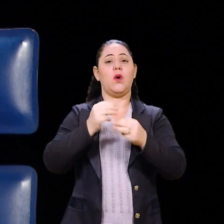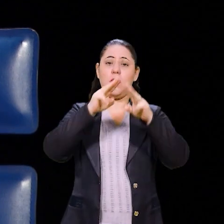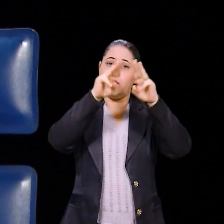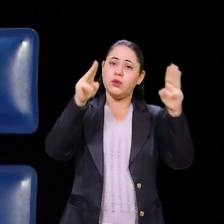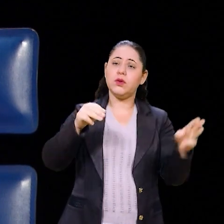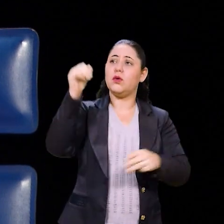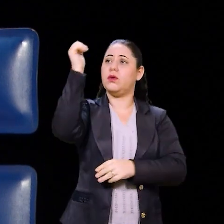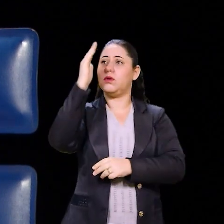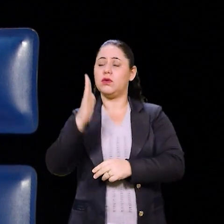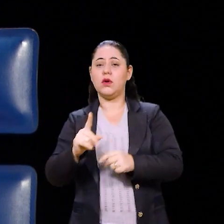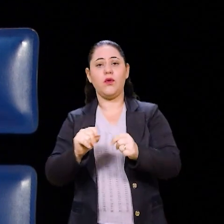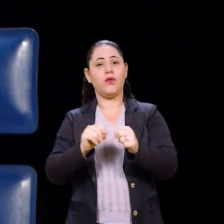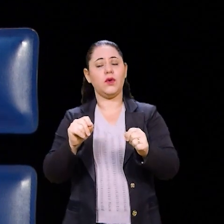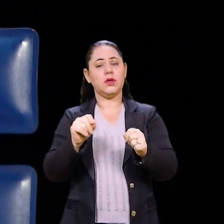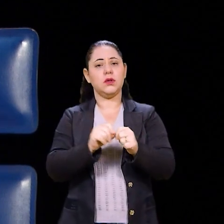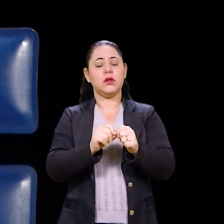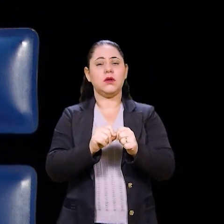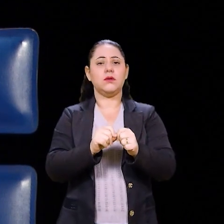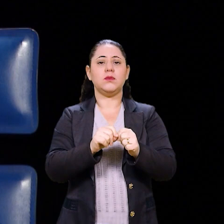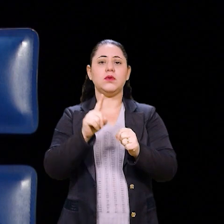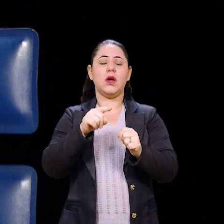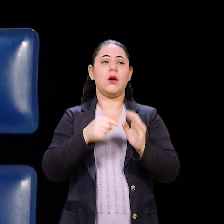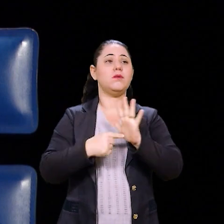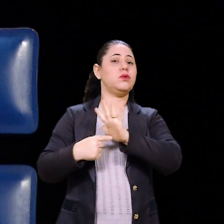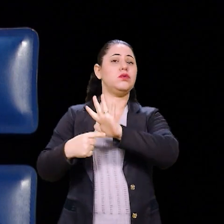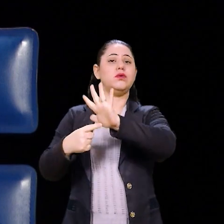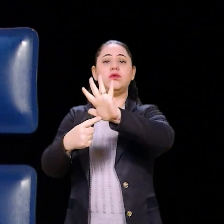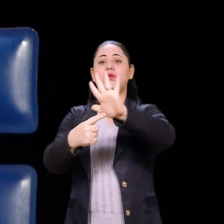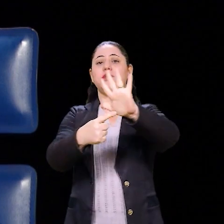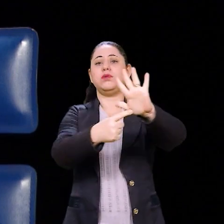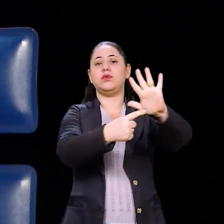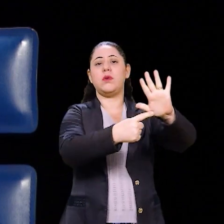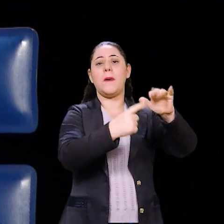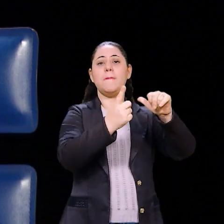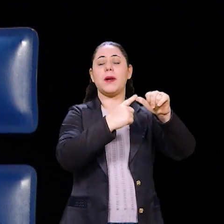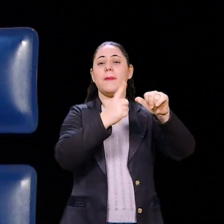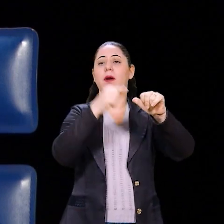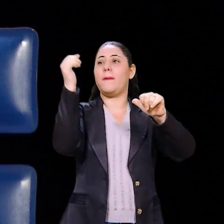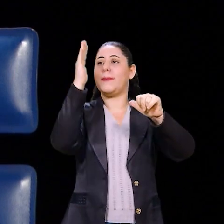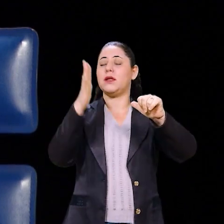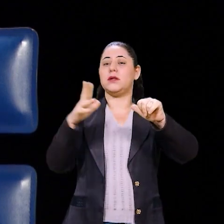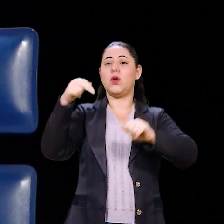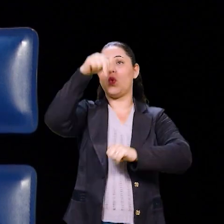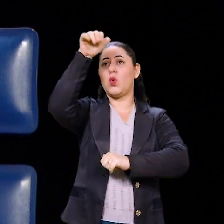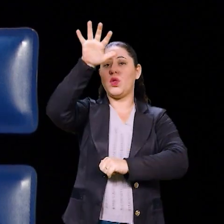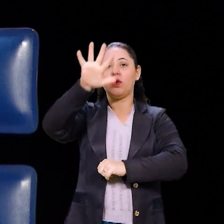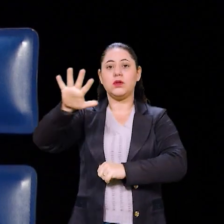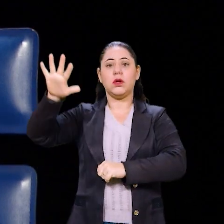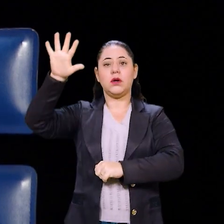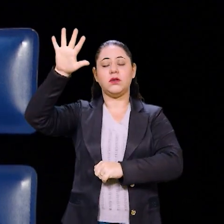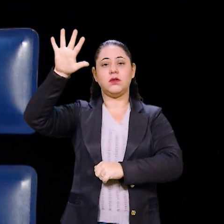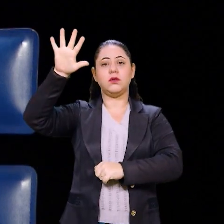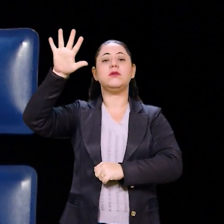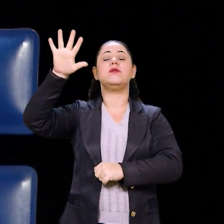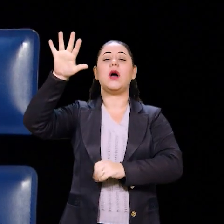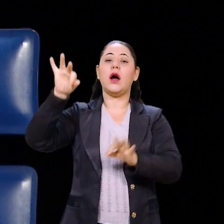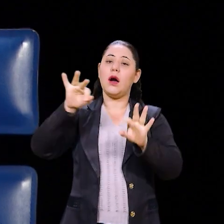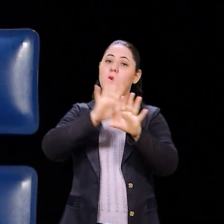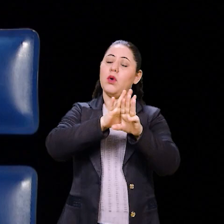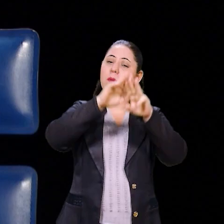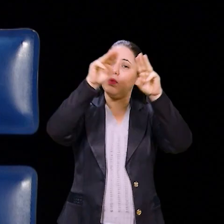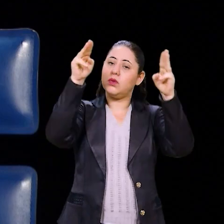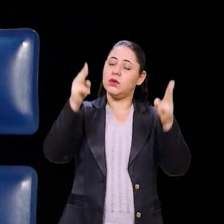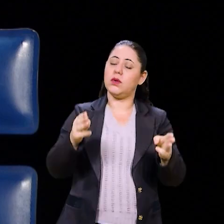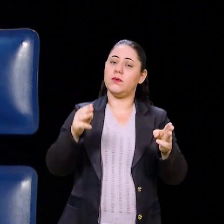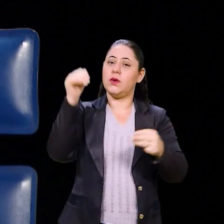Sul, né, com o Museu Nacional, que nós fizemos uma exposição dos primeiros brasileiros no Nordeste, e